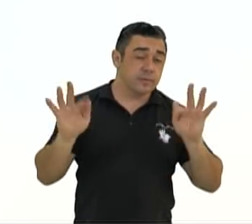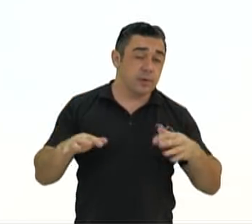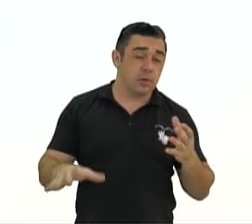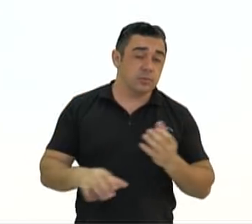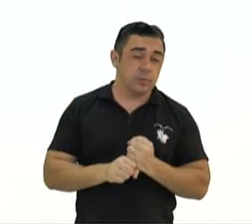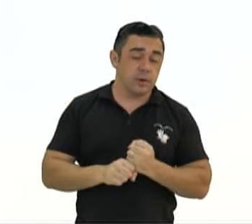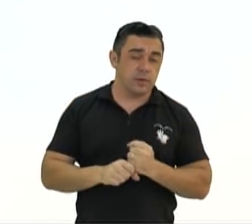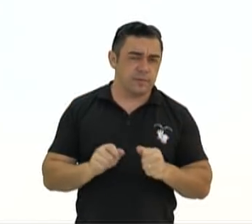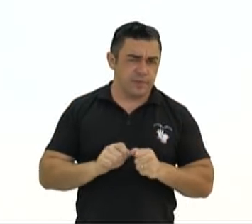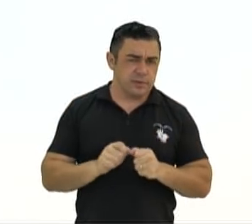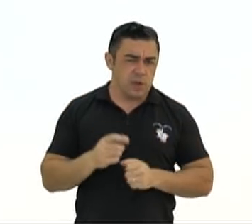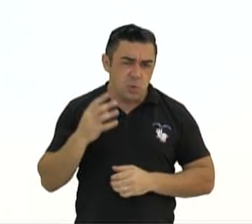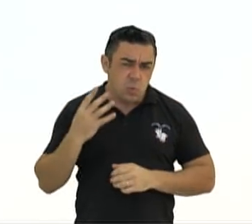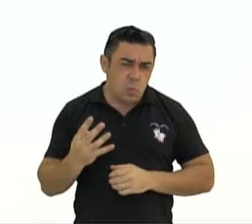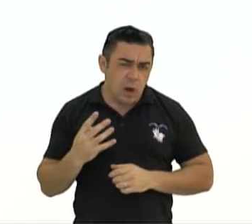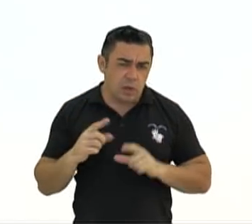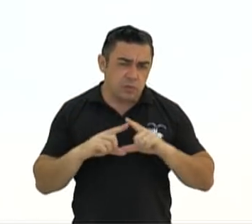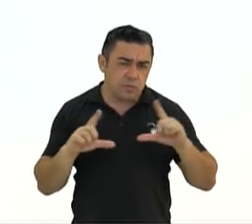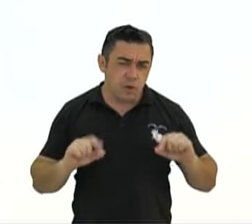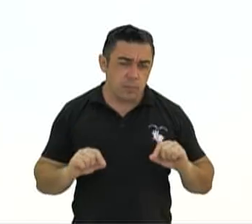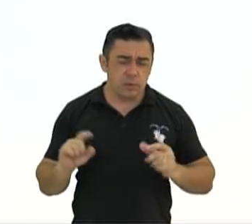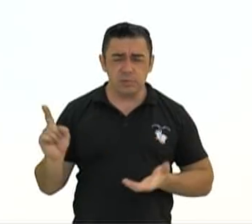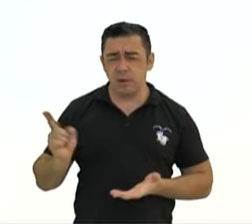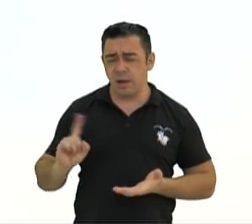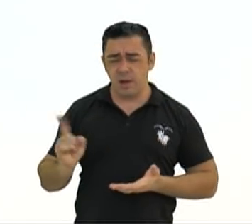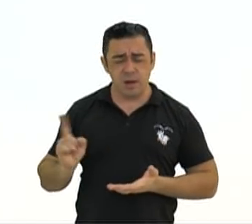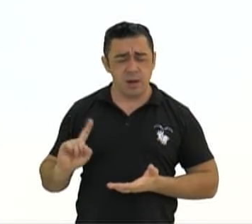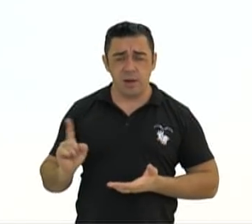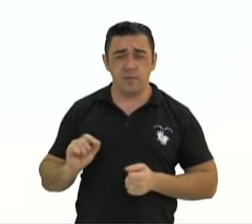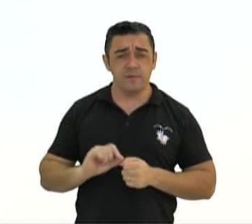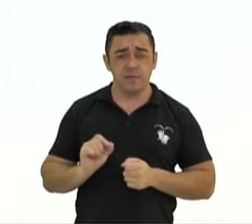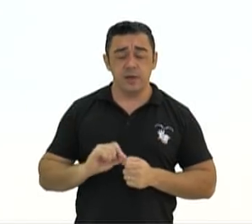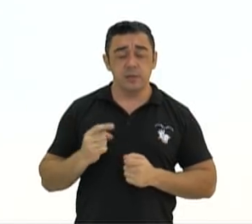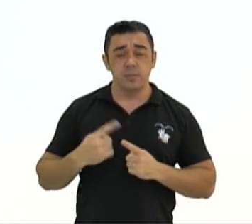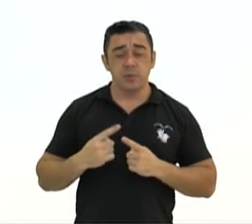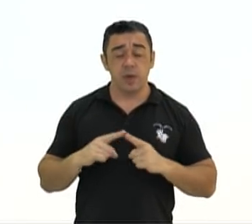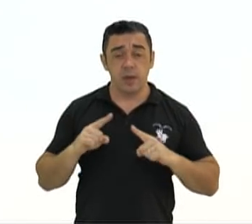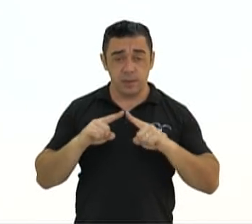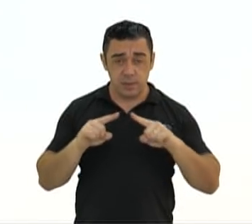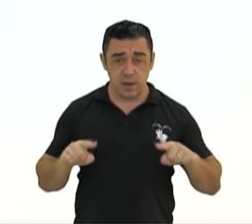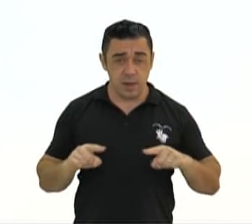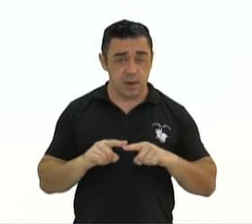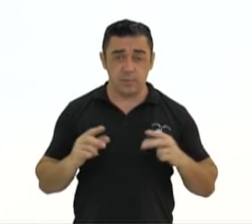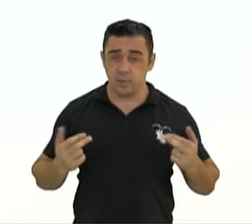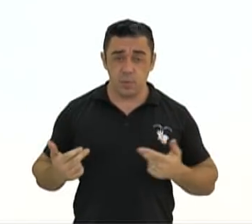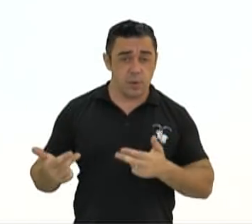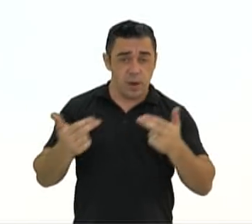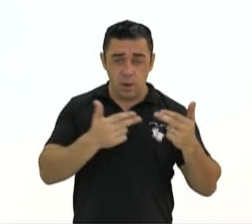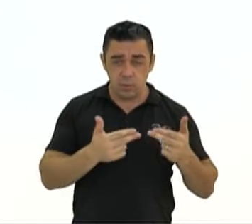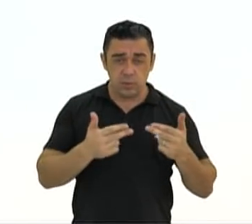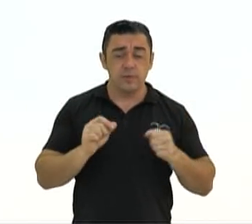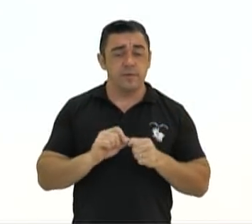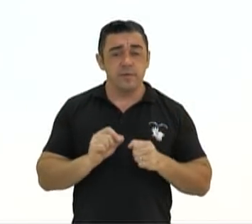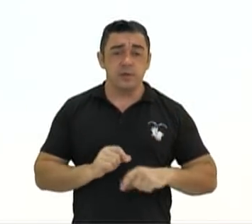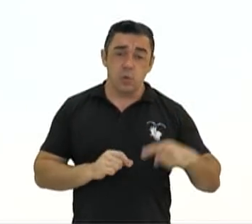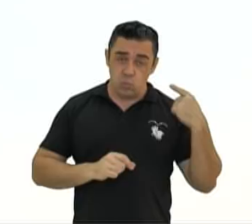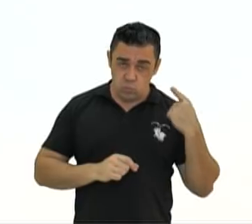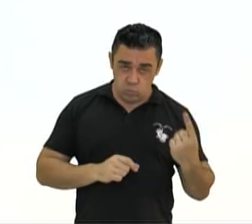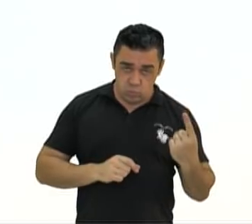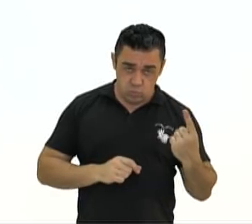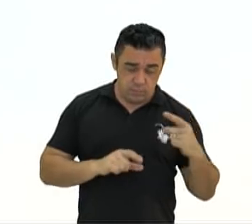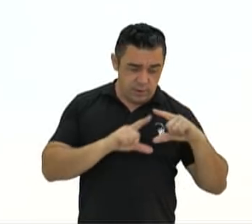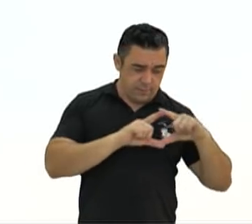usar 4 fórmulas de triângulo, professora? Não, porque os triângulos aqui são iguais. Então, o que você vai